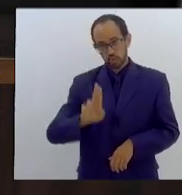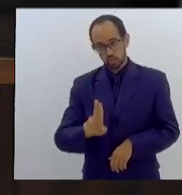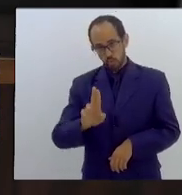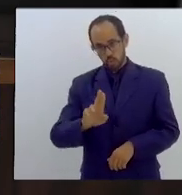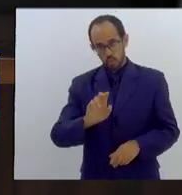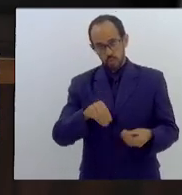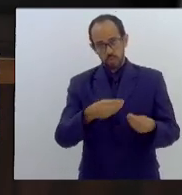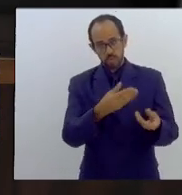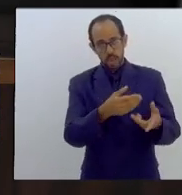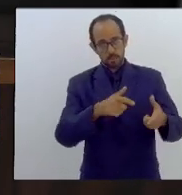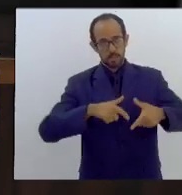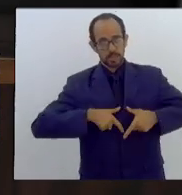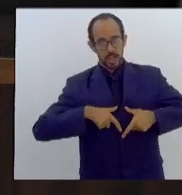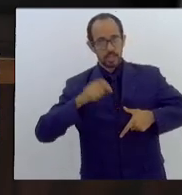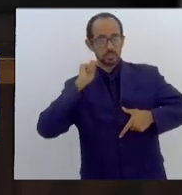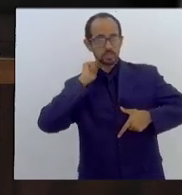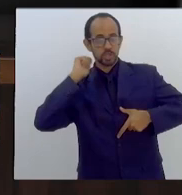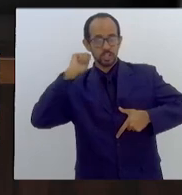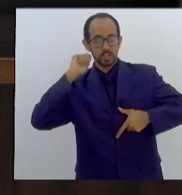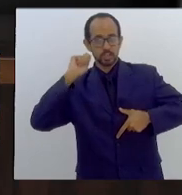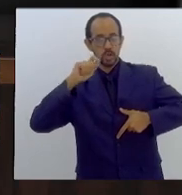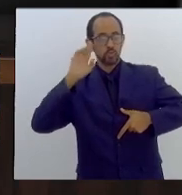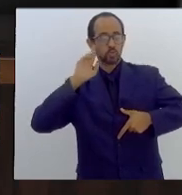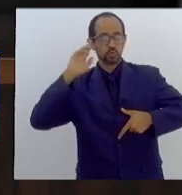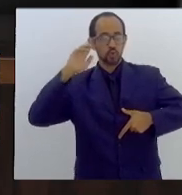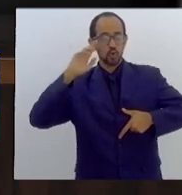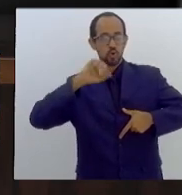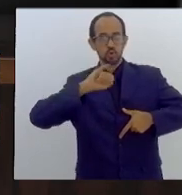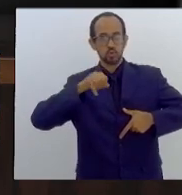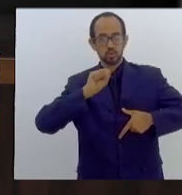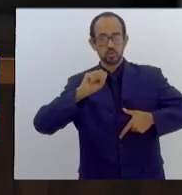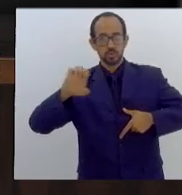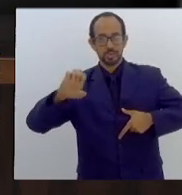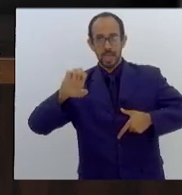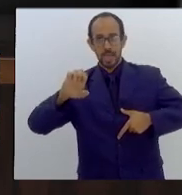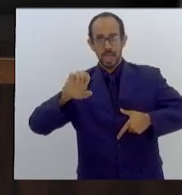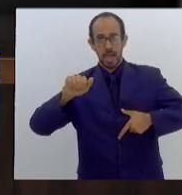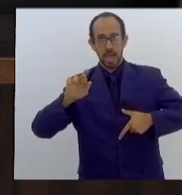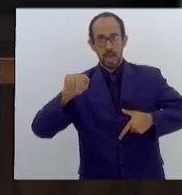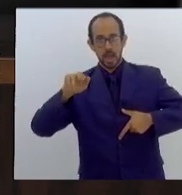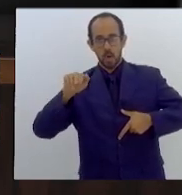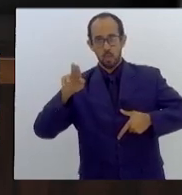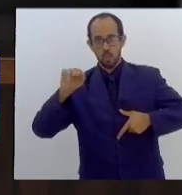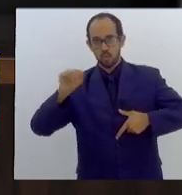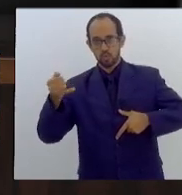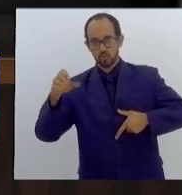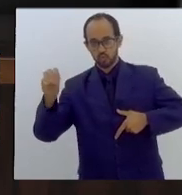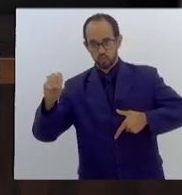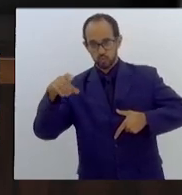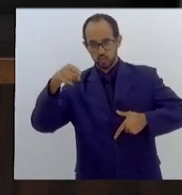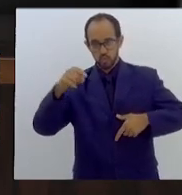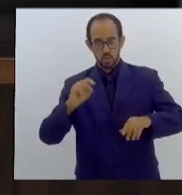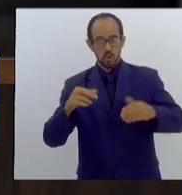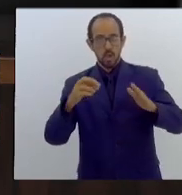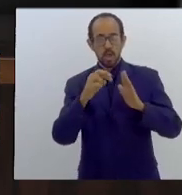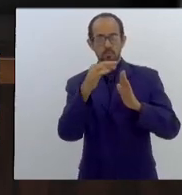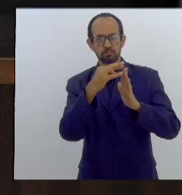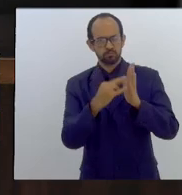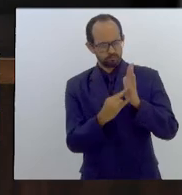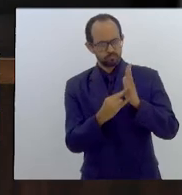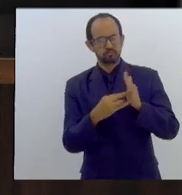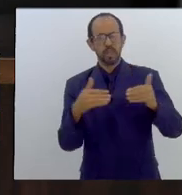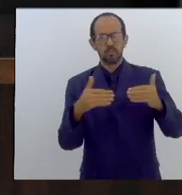medalha Tiradentes, respectivo diploma ao senhor José de Araújo Gomes, presidente da Comissão de Normas Internas e Proporções Externas, favorável ao relator,